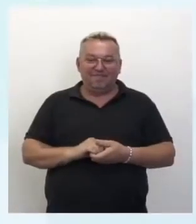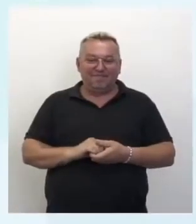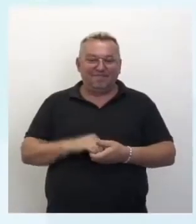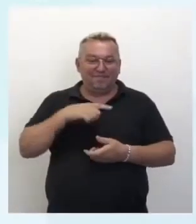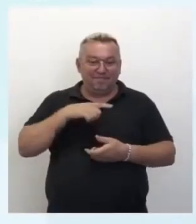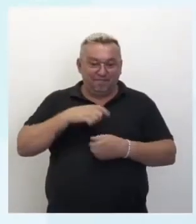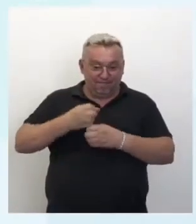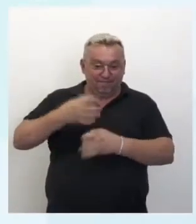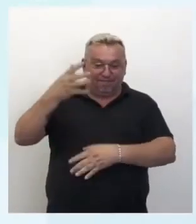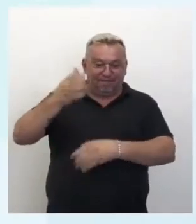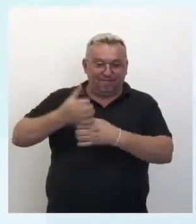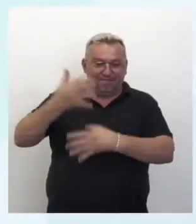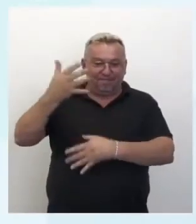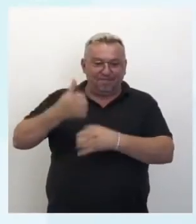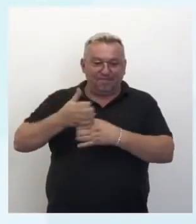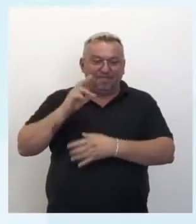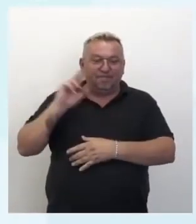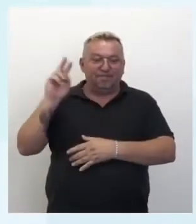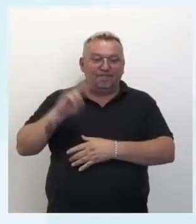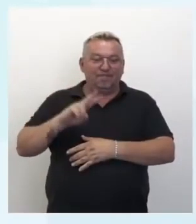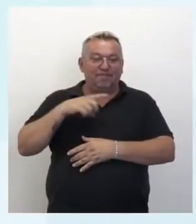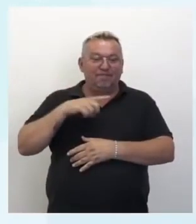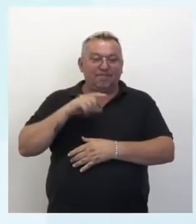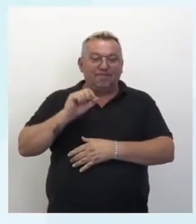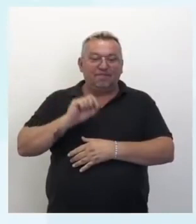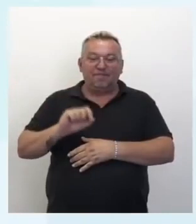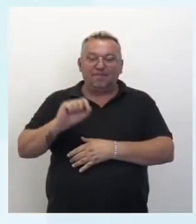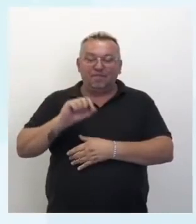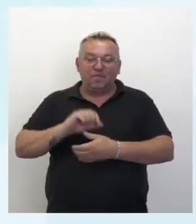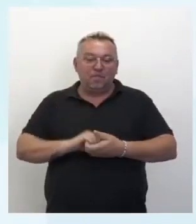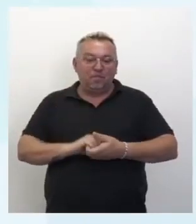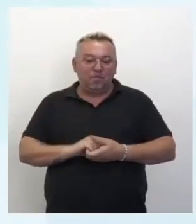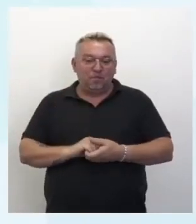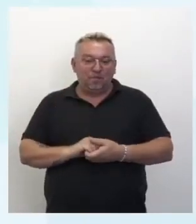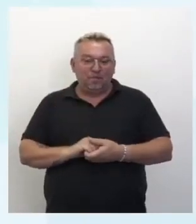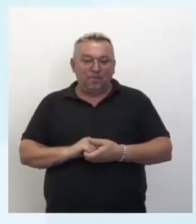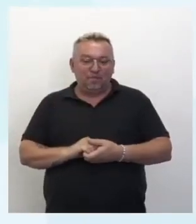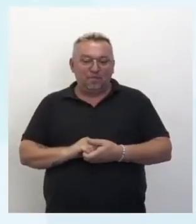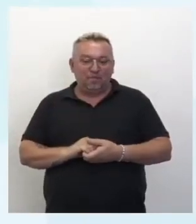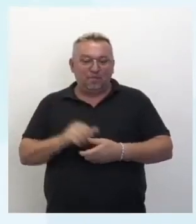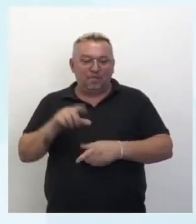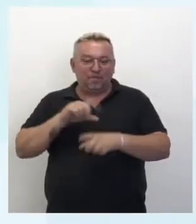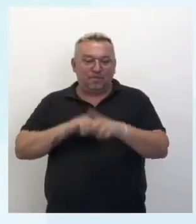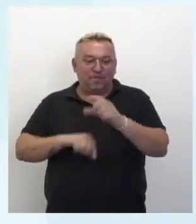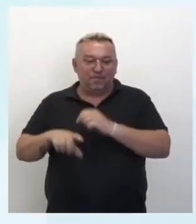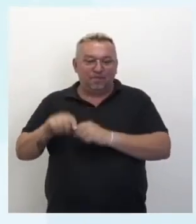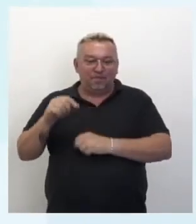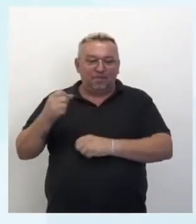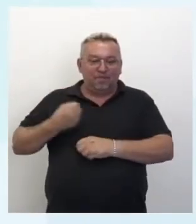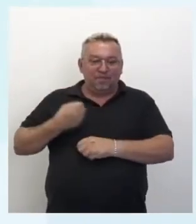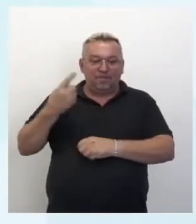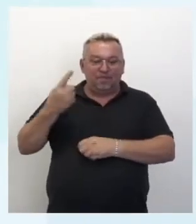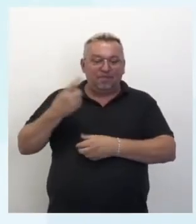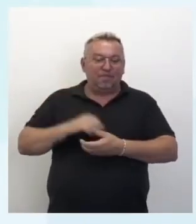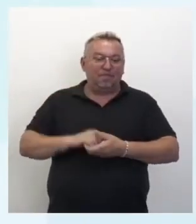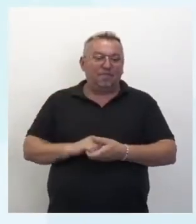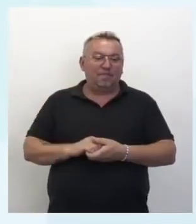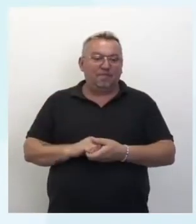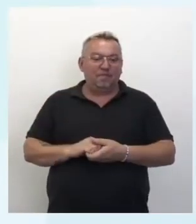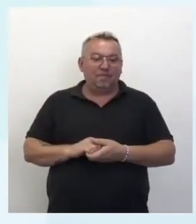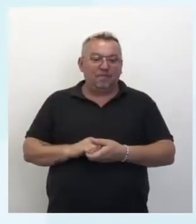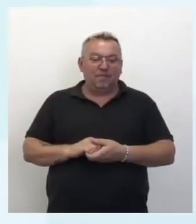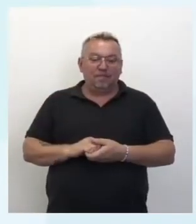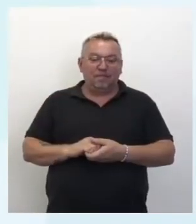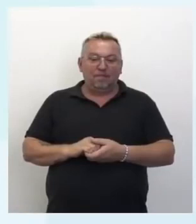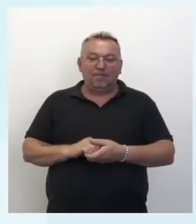subindo aqui do student João Vitor a letter A, ele conseguiu mandar, ele escolheu a number 1. Ah, ok. Bom, a